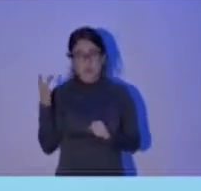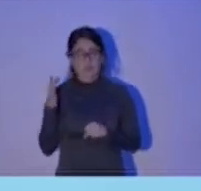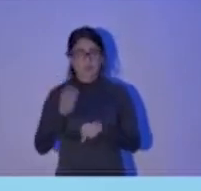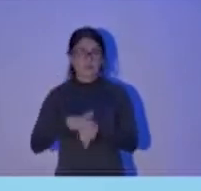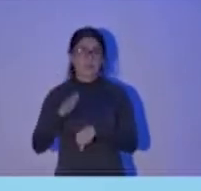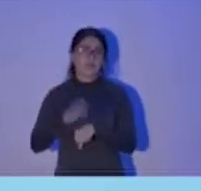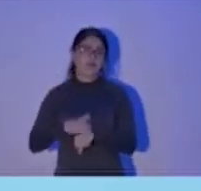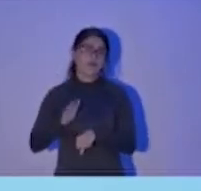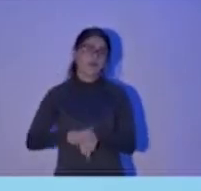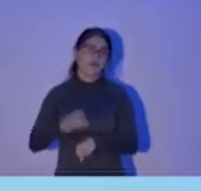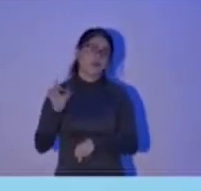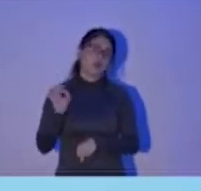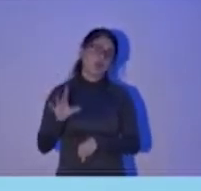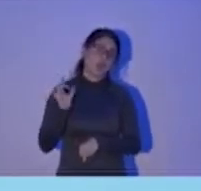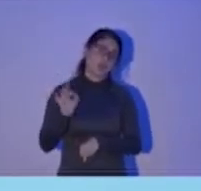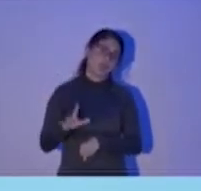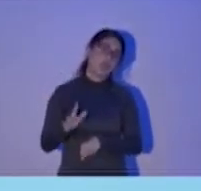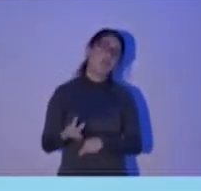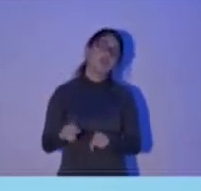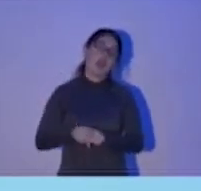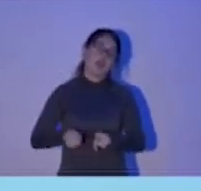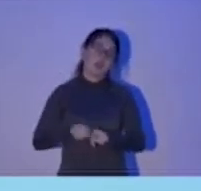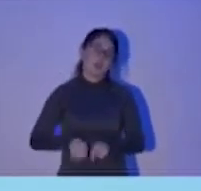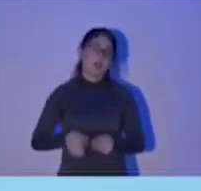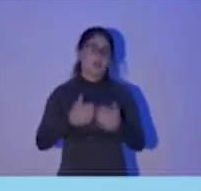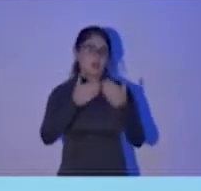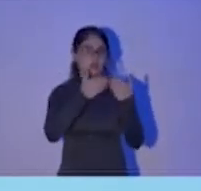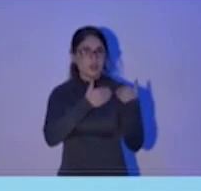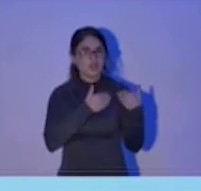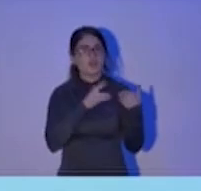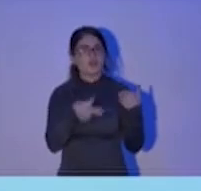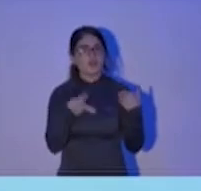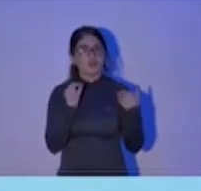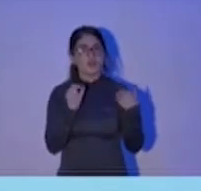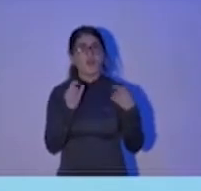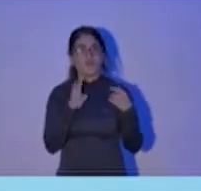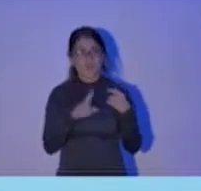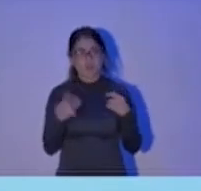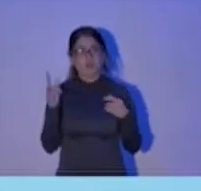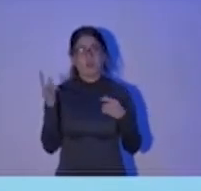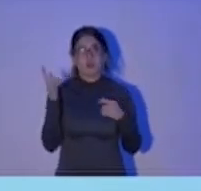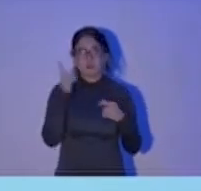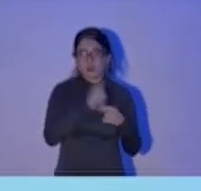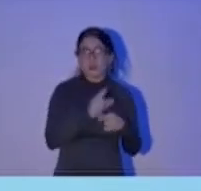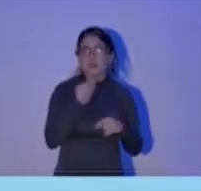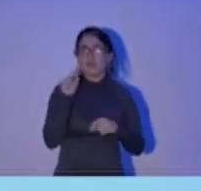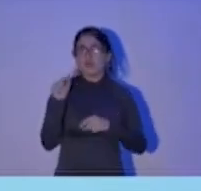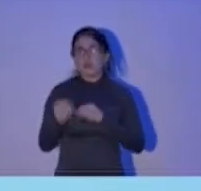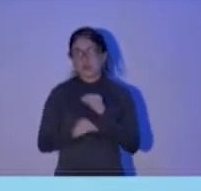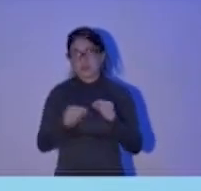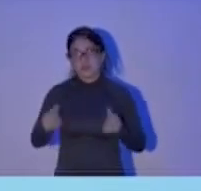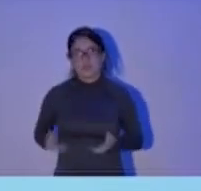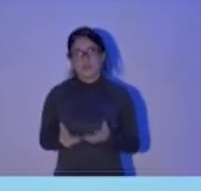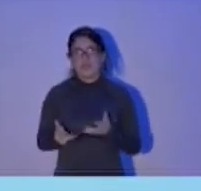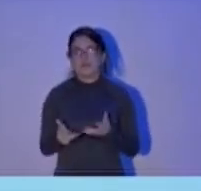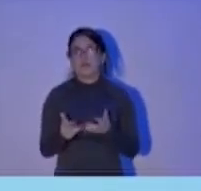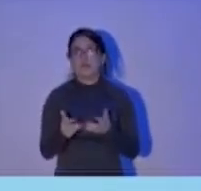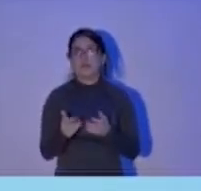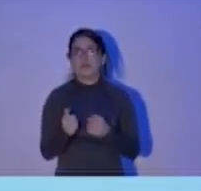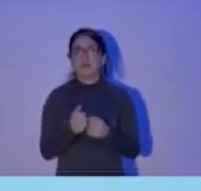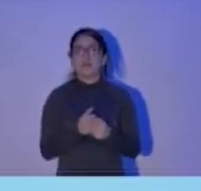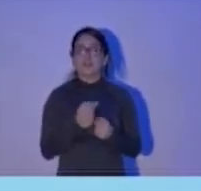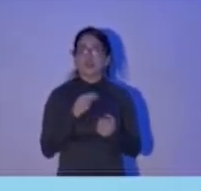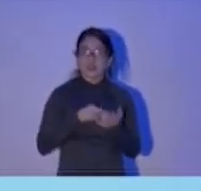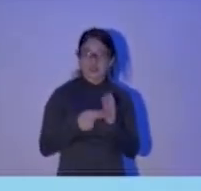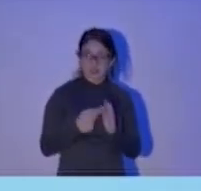e responsabilidade, escolher, mas ele vai ser transformador de realidades. Por isso que o investimento em educação ele é tão sagrado, o pouco dinheiro